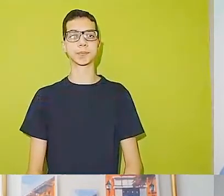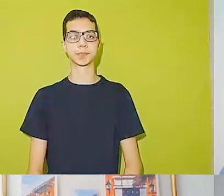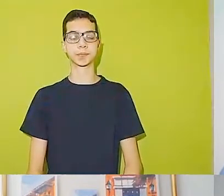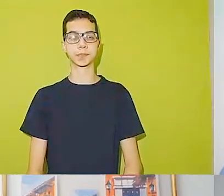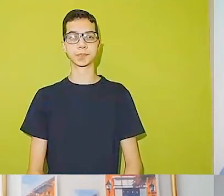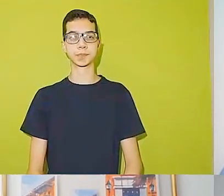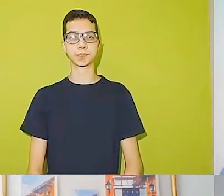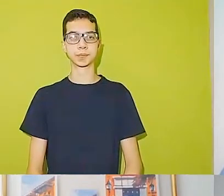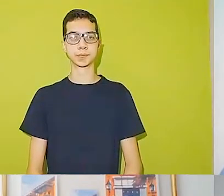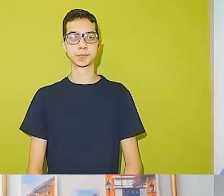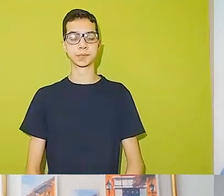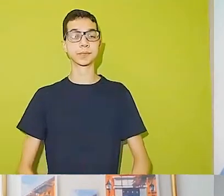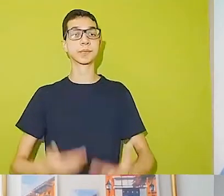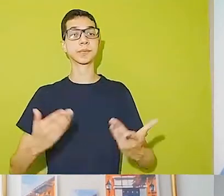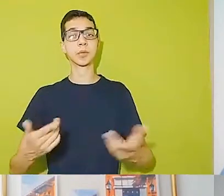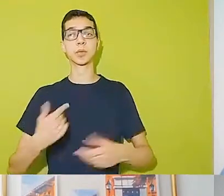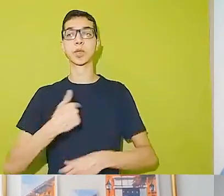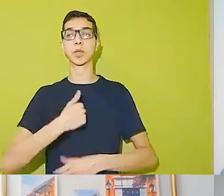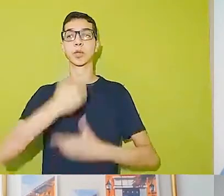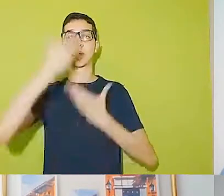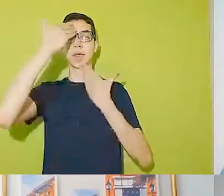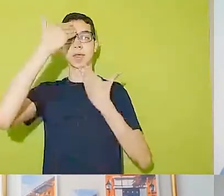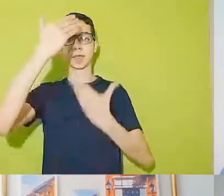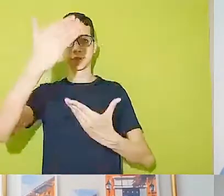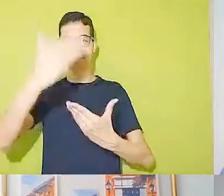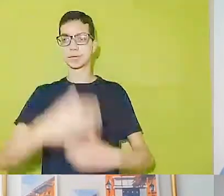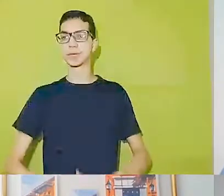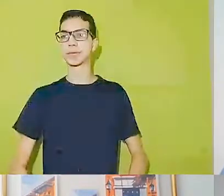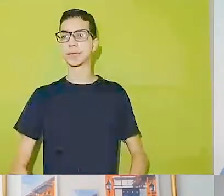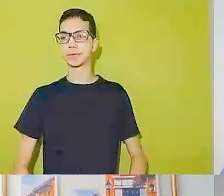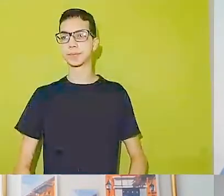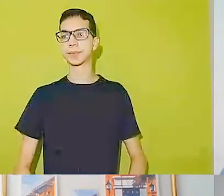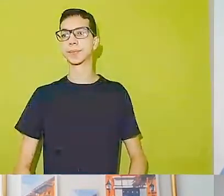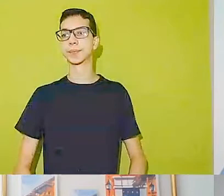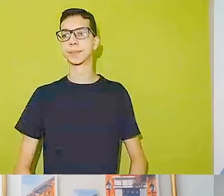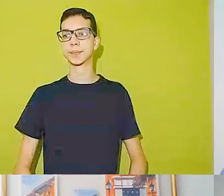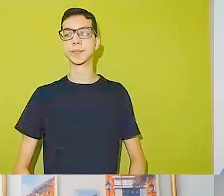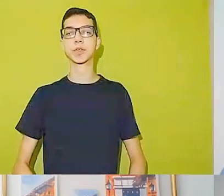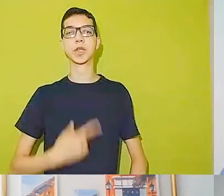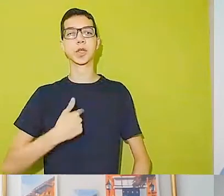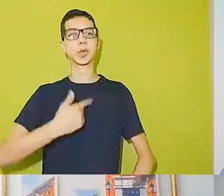Então, eu gostaria de agradecer muito algumas pessoas que